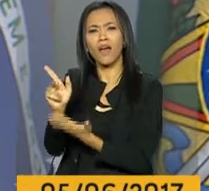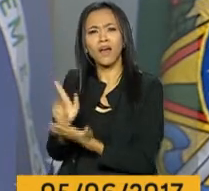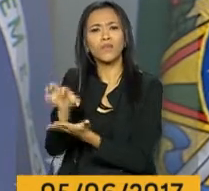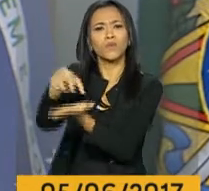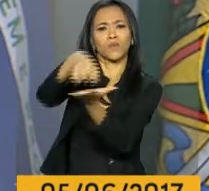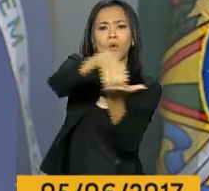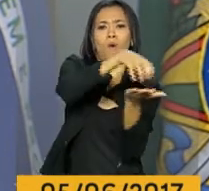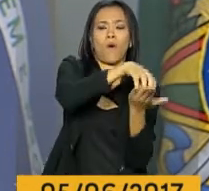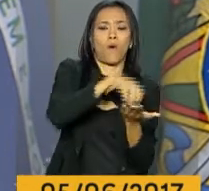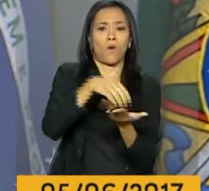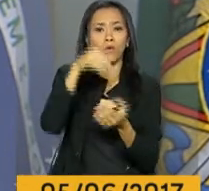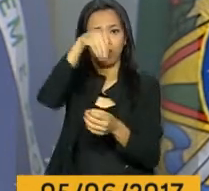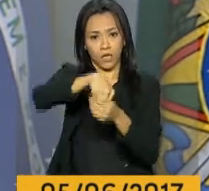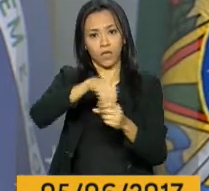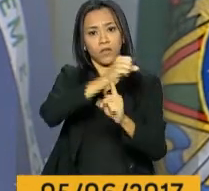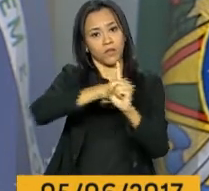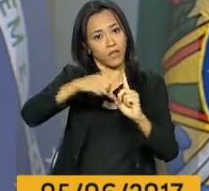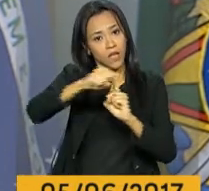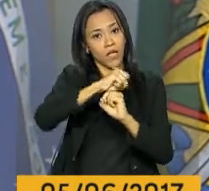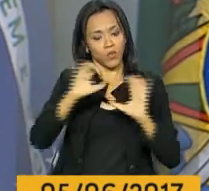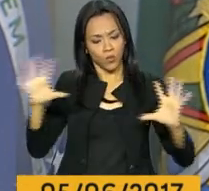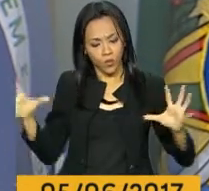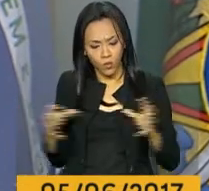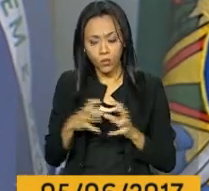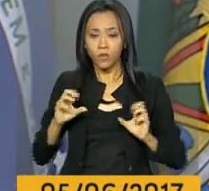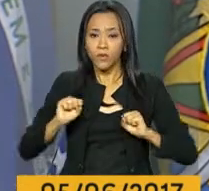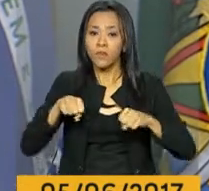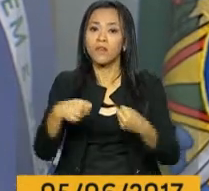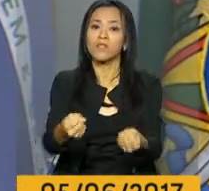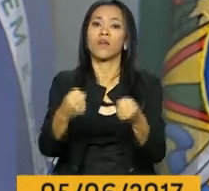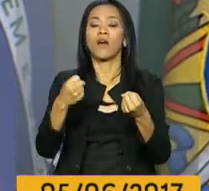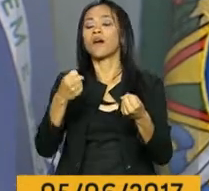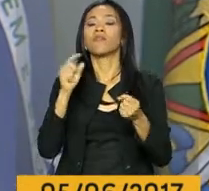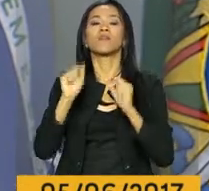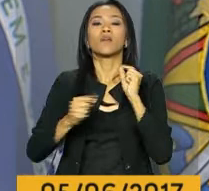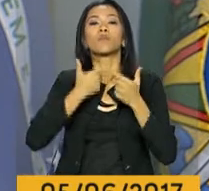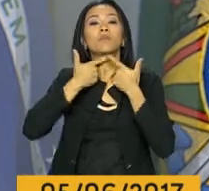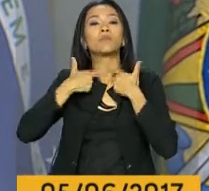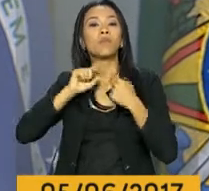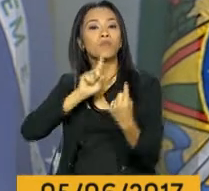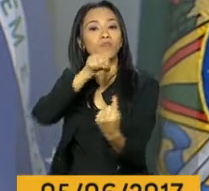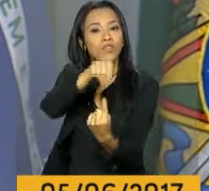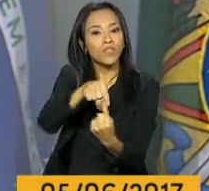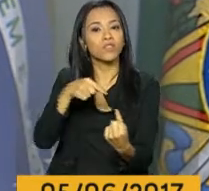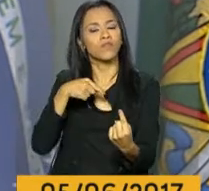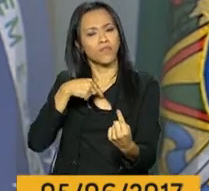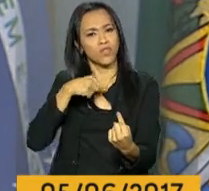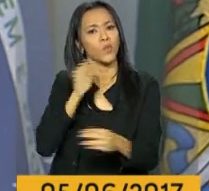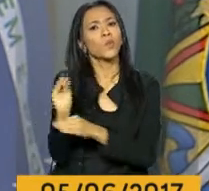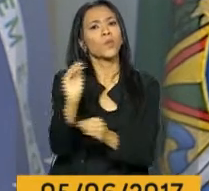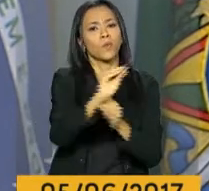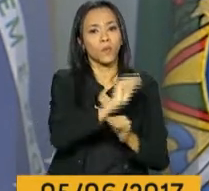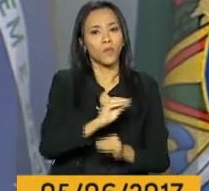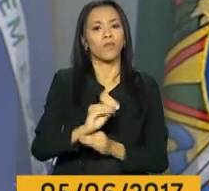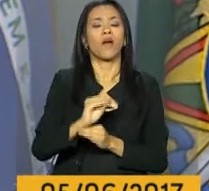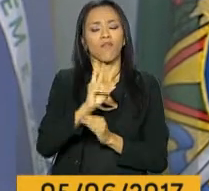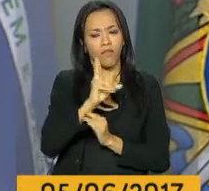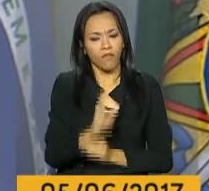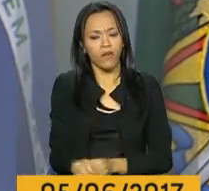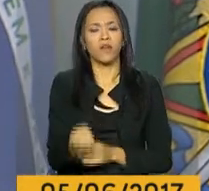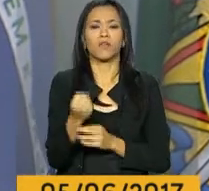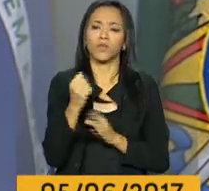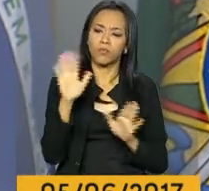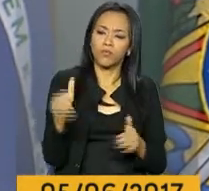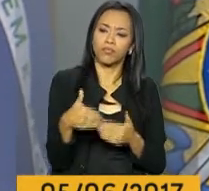para concretizar os objetivos de um desenvolvimento sustentável com muito diálogo